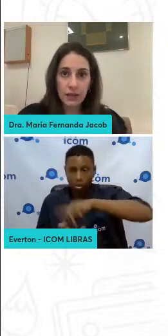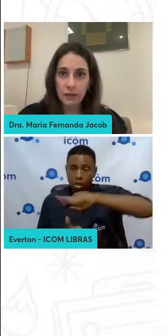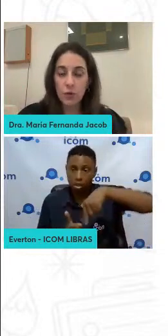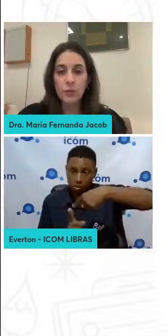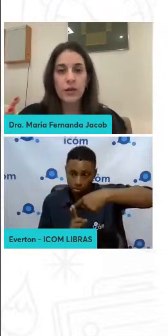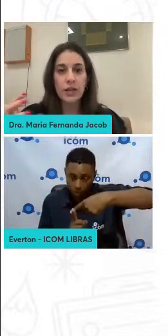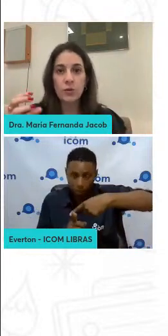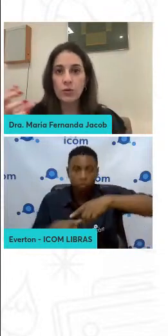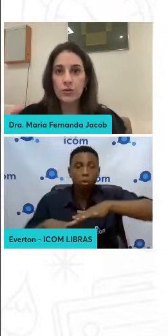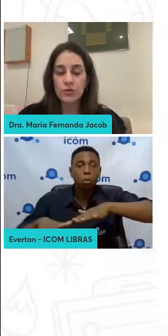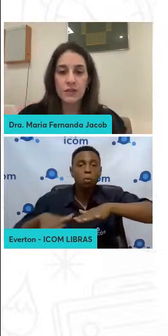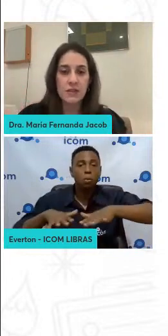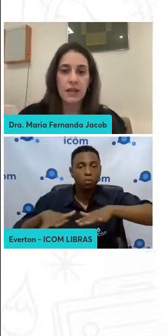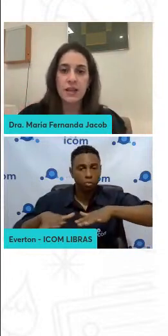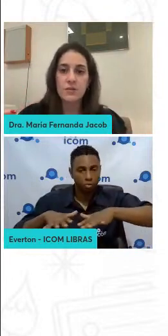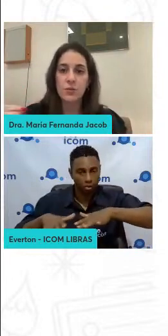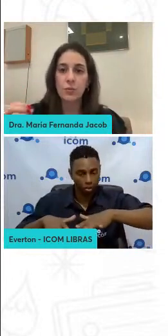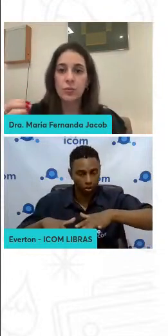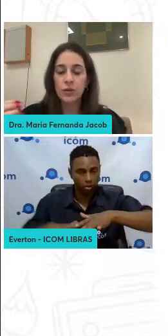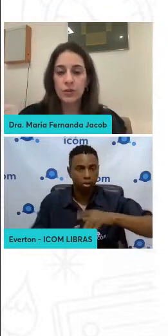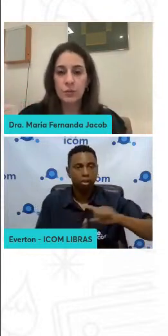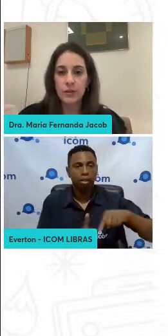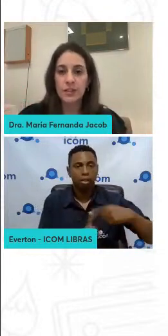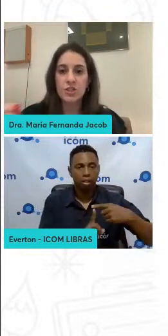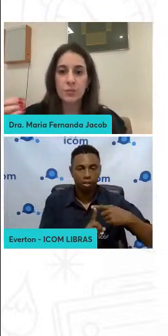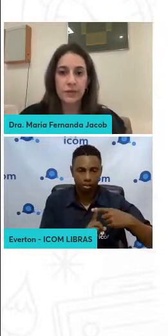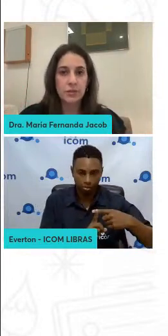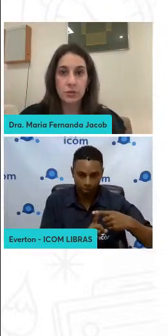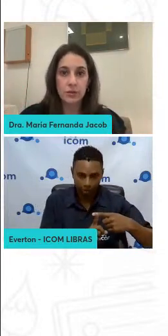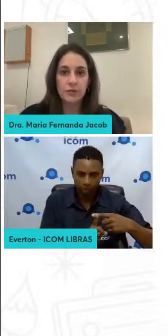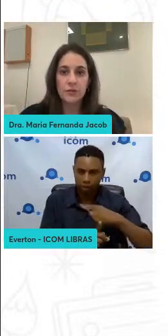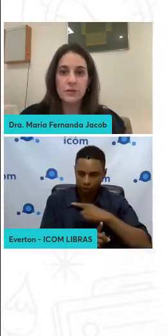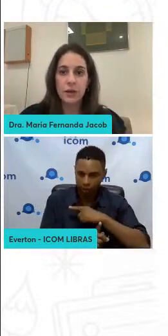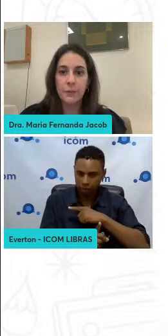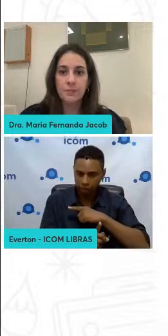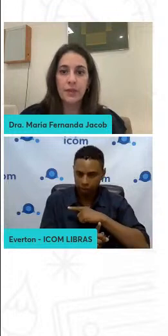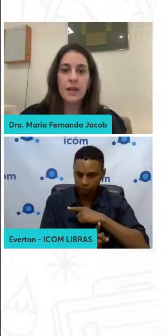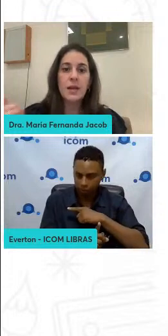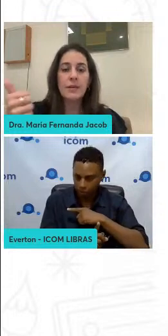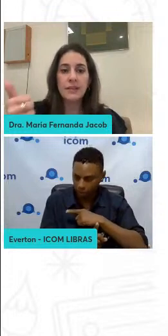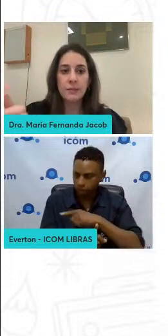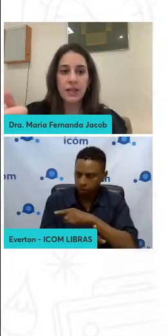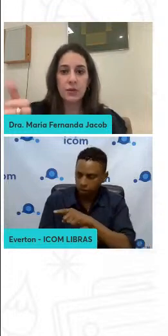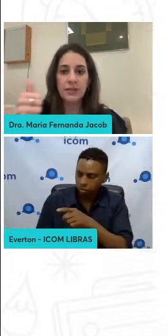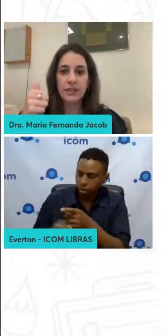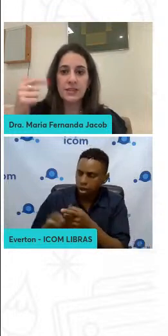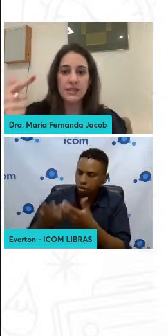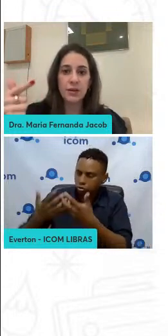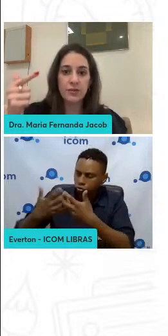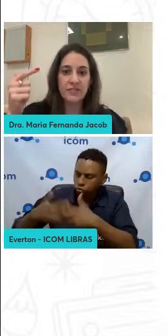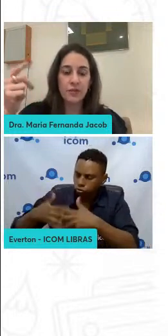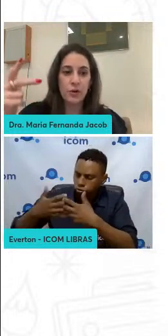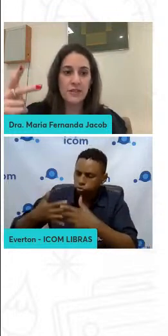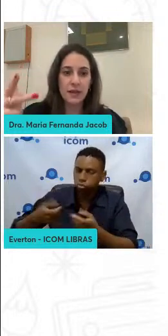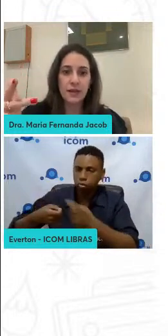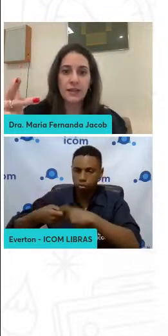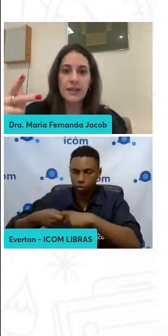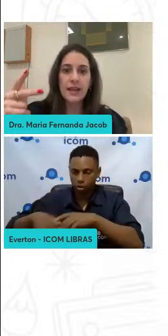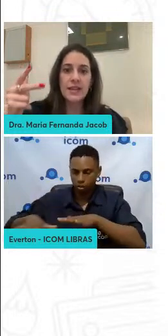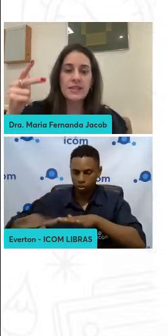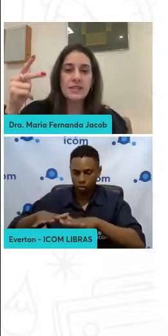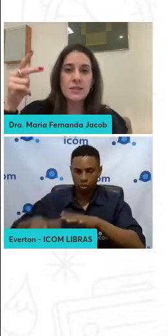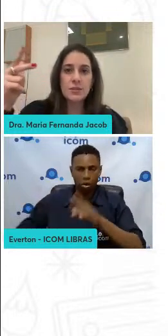também entra como um recurso da cinésio muito importante para o retorno à função, para trabalhar coordenação,